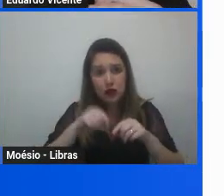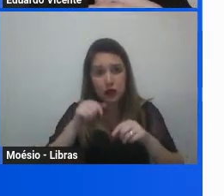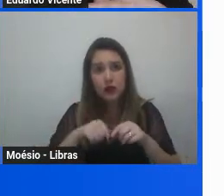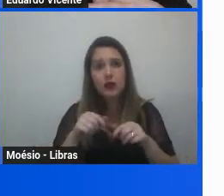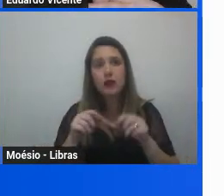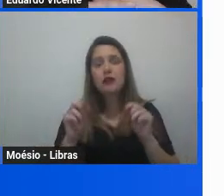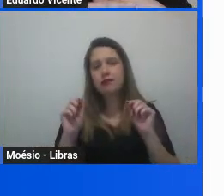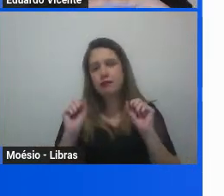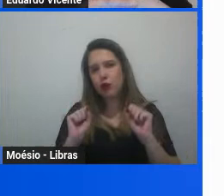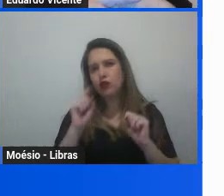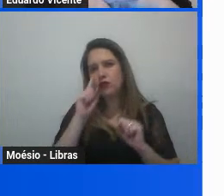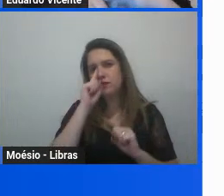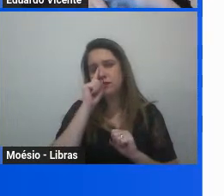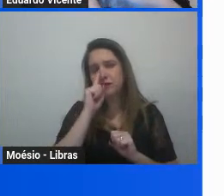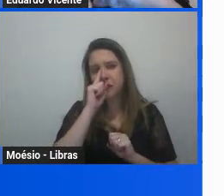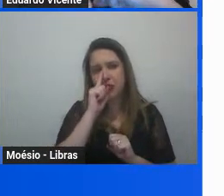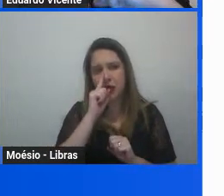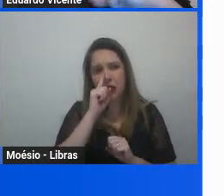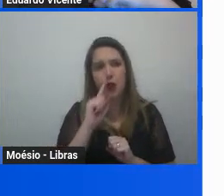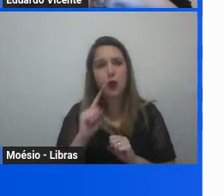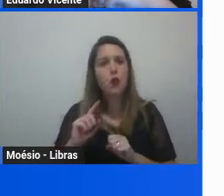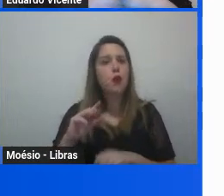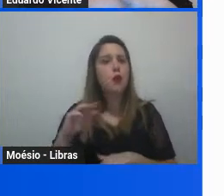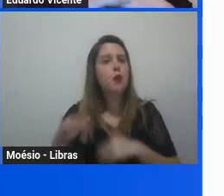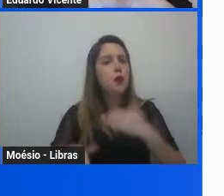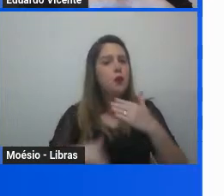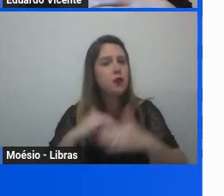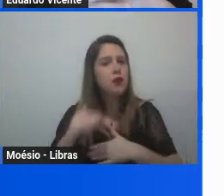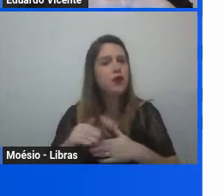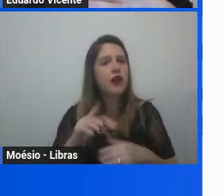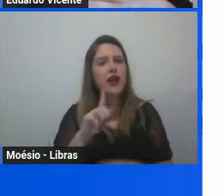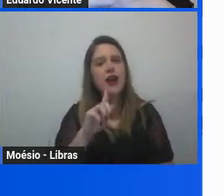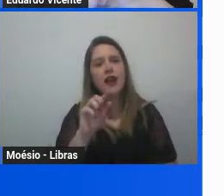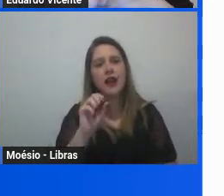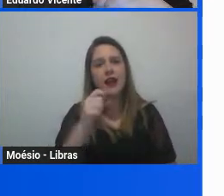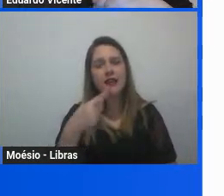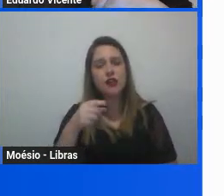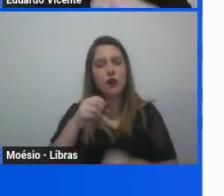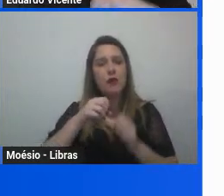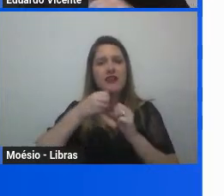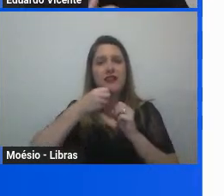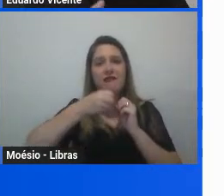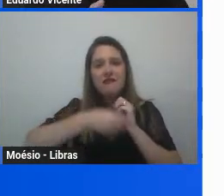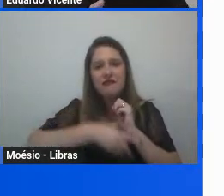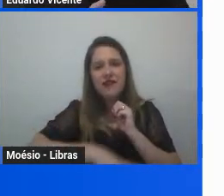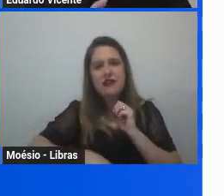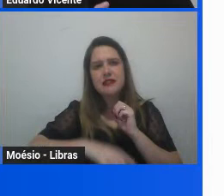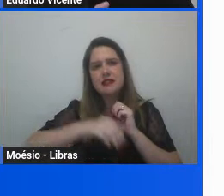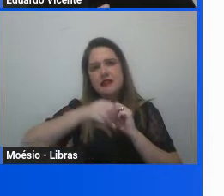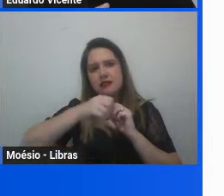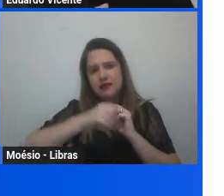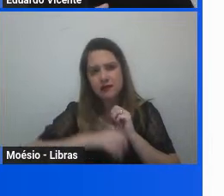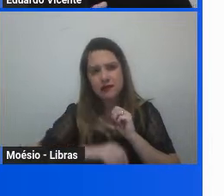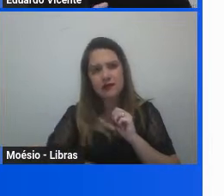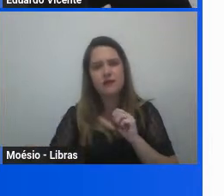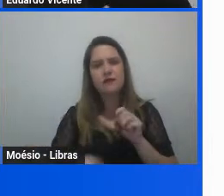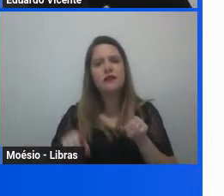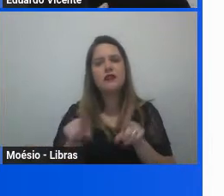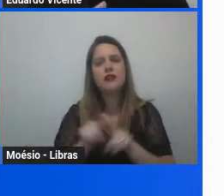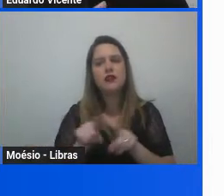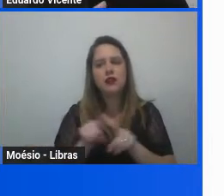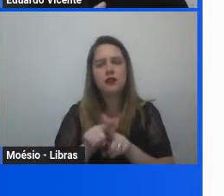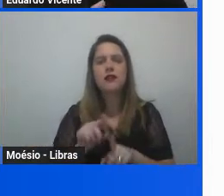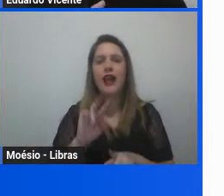vaso. Só que no momento que eu tiro, essa lesão no vaso começa a vazar. E aí ele sangra, entra num estado de